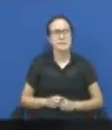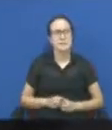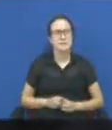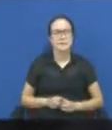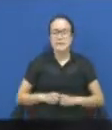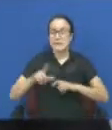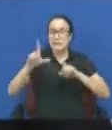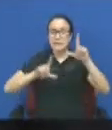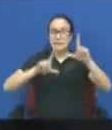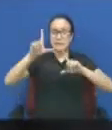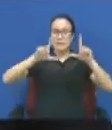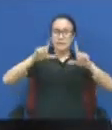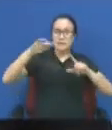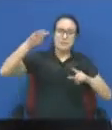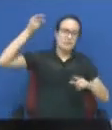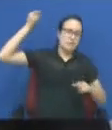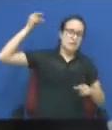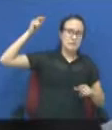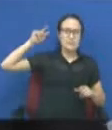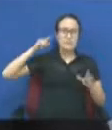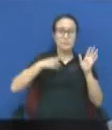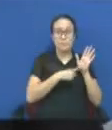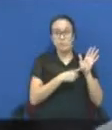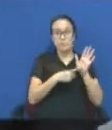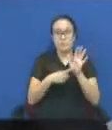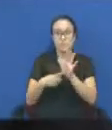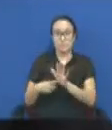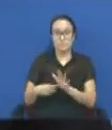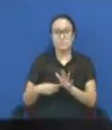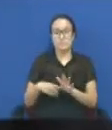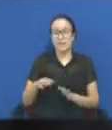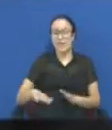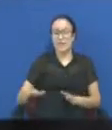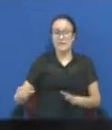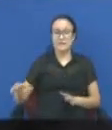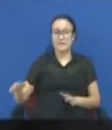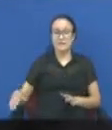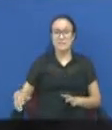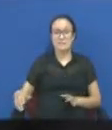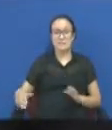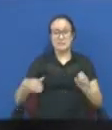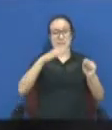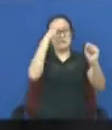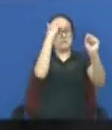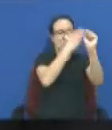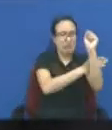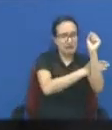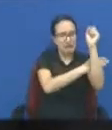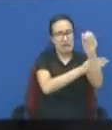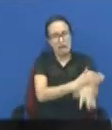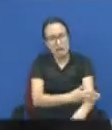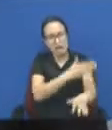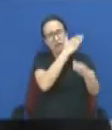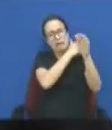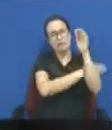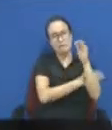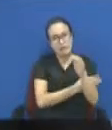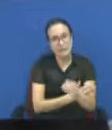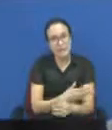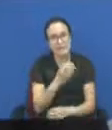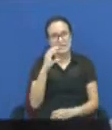sobre a exploração infantil, que as crianças cortando cana. Então a gente sabe que muitas vezes é pedido dos